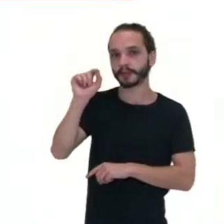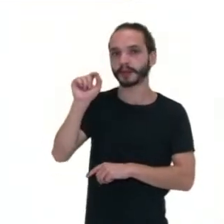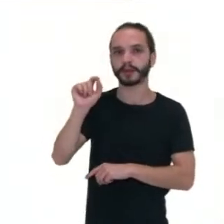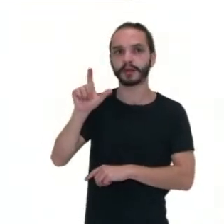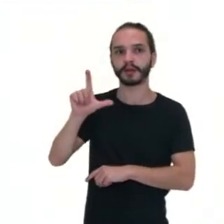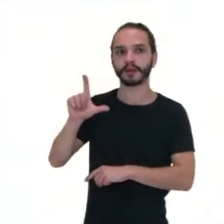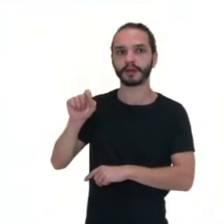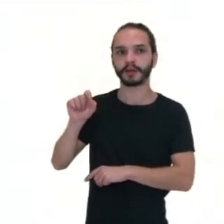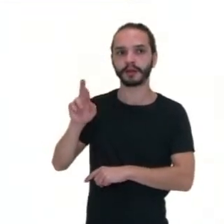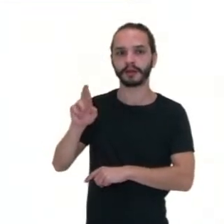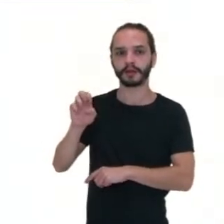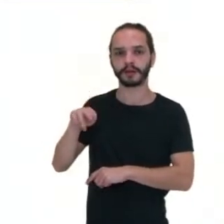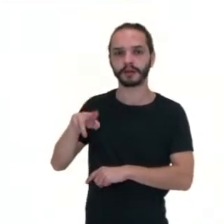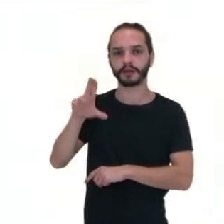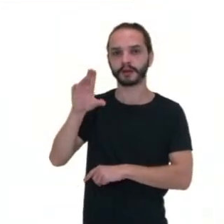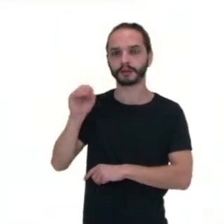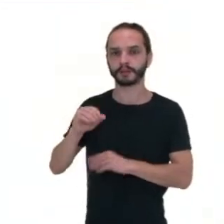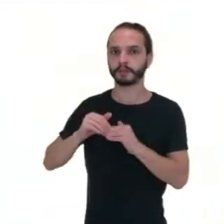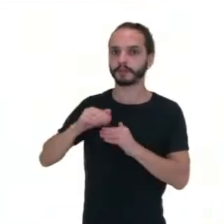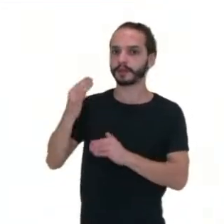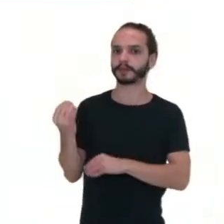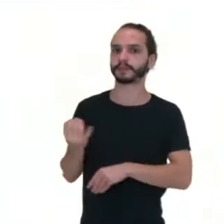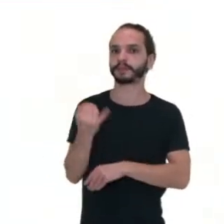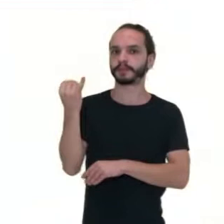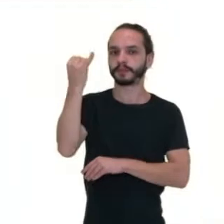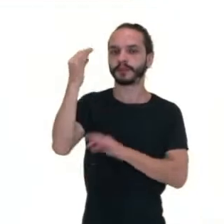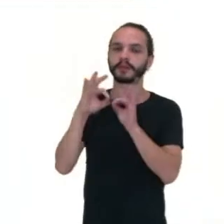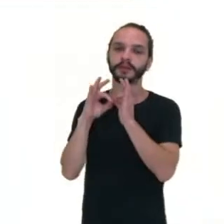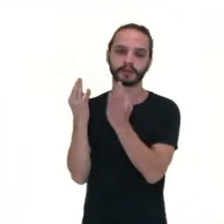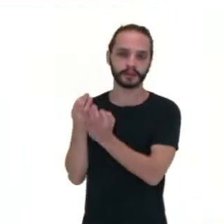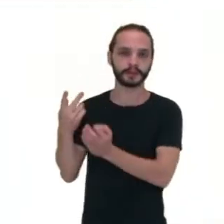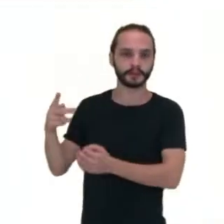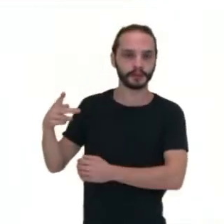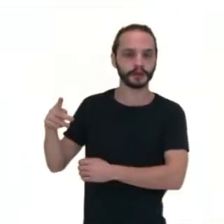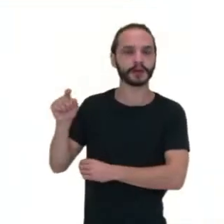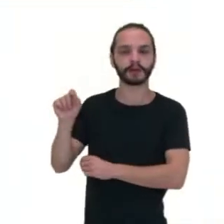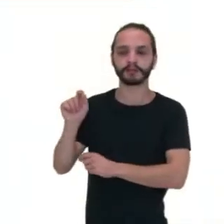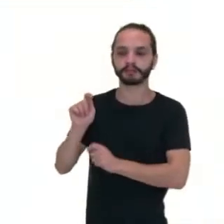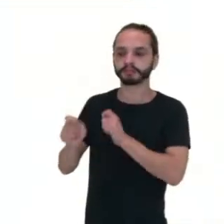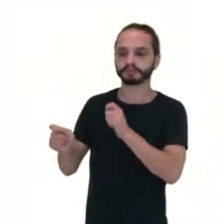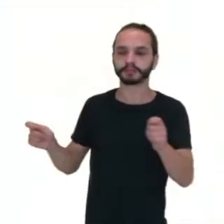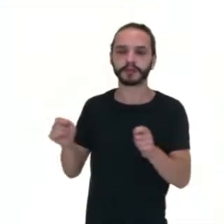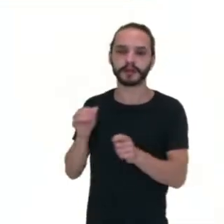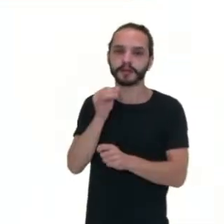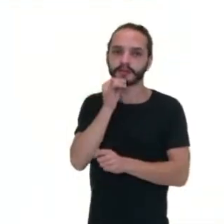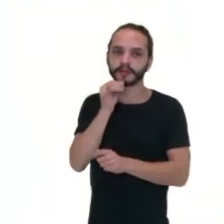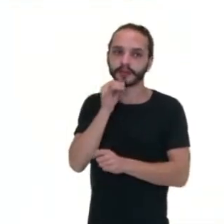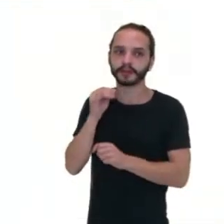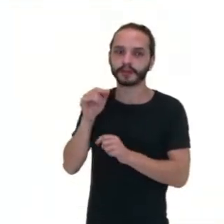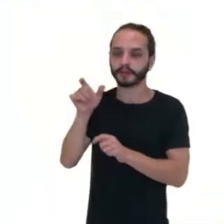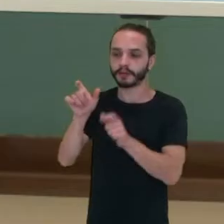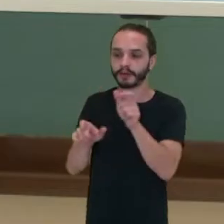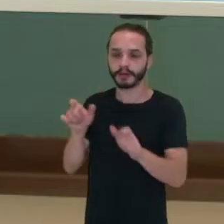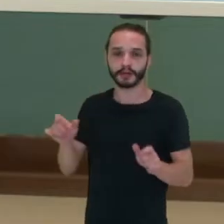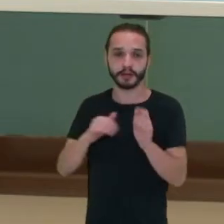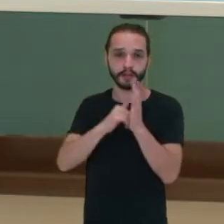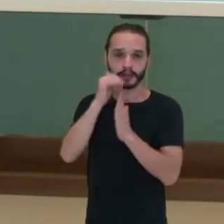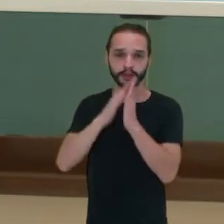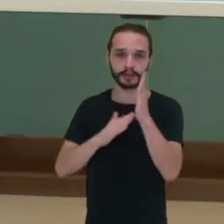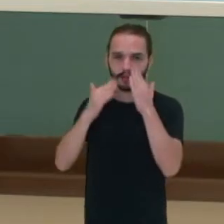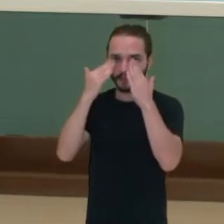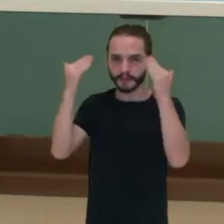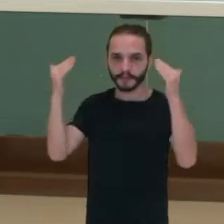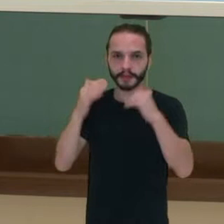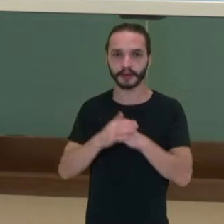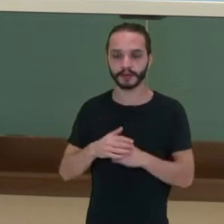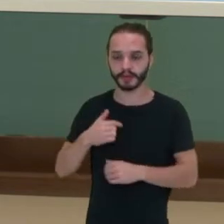o Magnífico, foi um dos mais importantes mecenas da família Médici, financiando artistas como Botticelli e Michelangelo. O que acontece? Nessa época, quando você era um mecena,